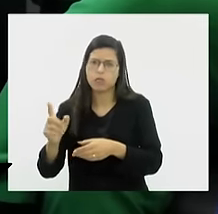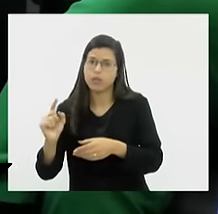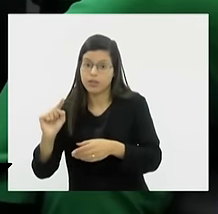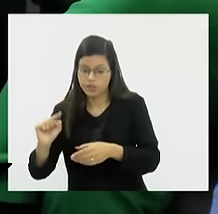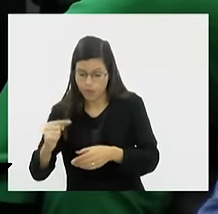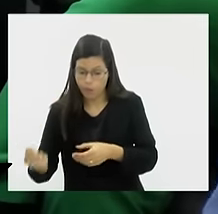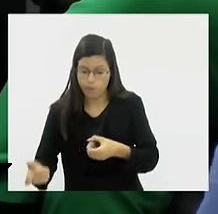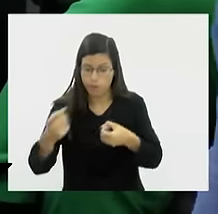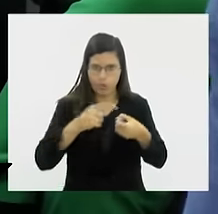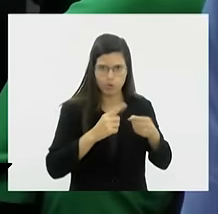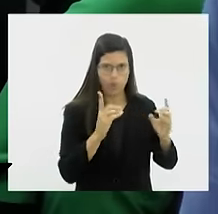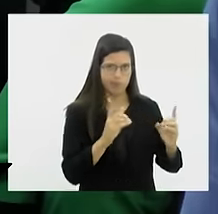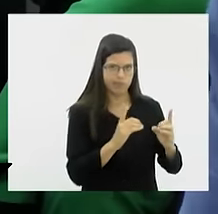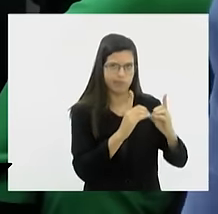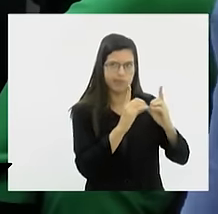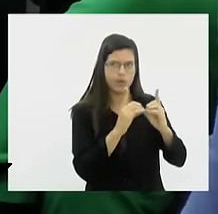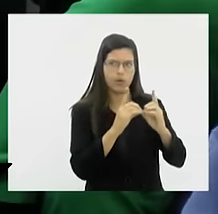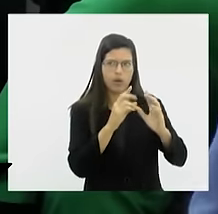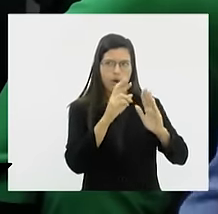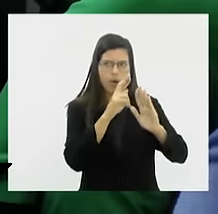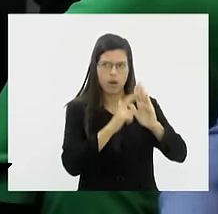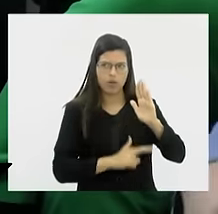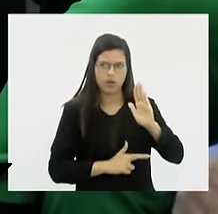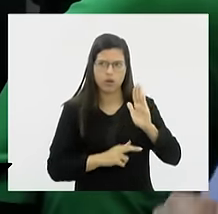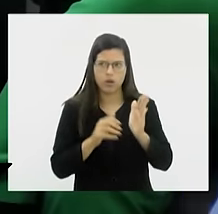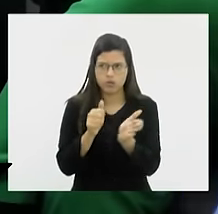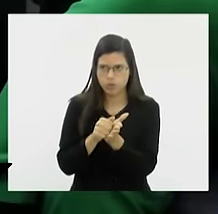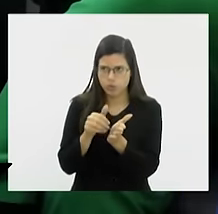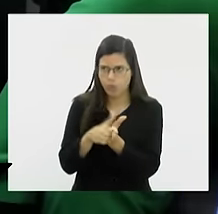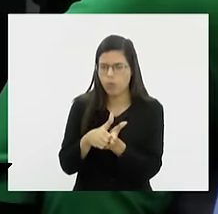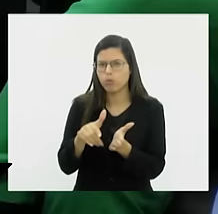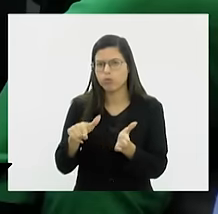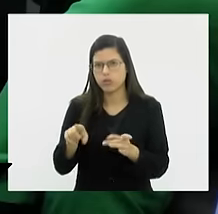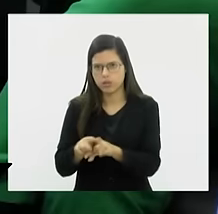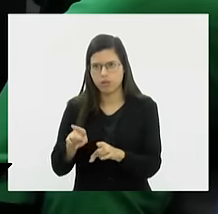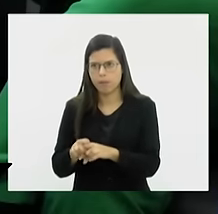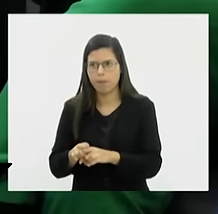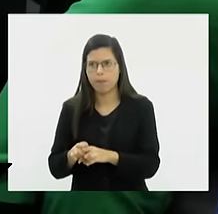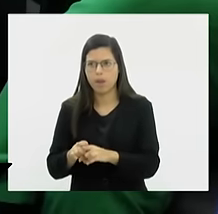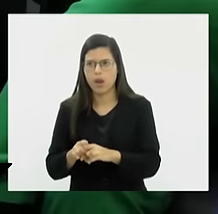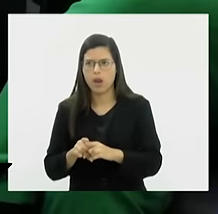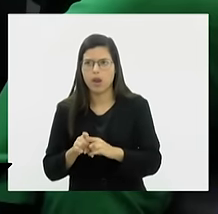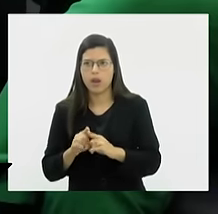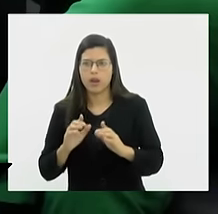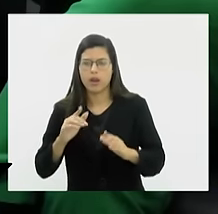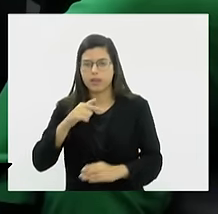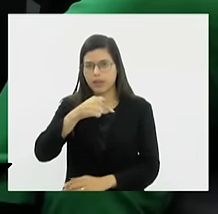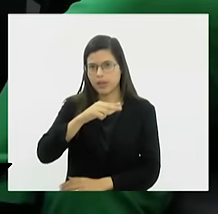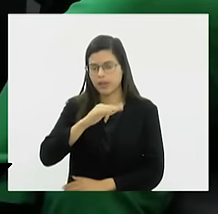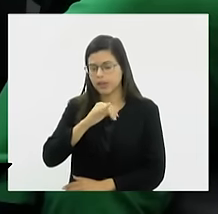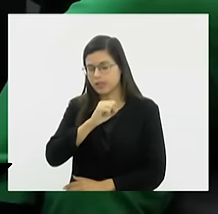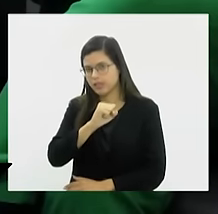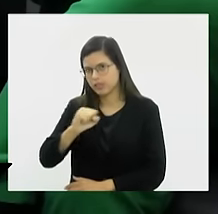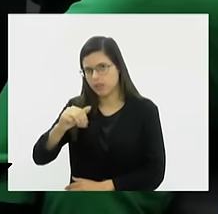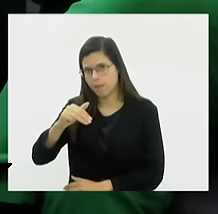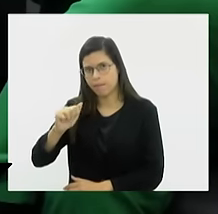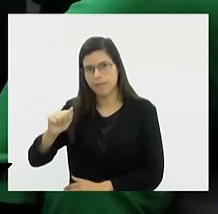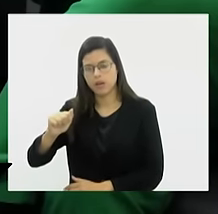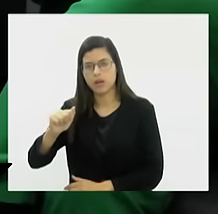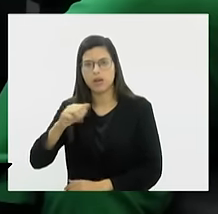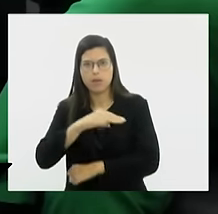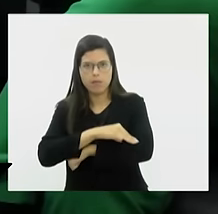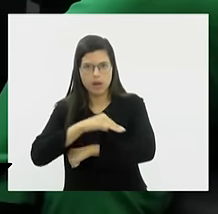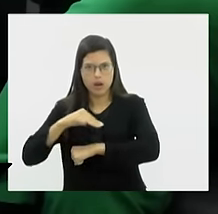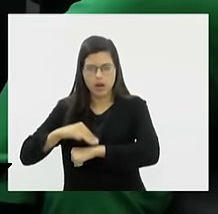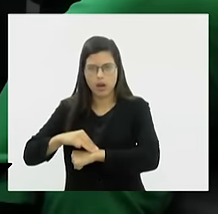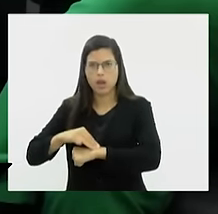Aí o relatório de multas que foram aplicadas nesse período lá entre Kissamã, Macaé e a Empresa Brasil, SA